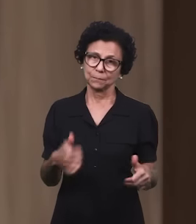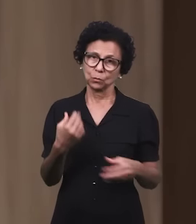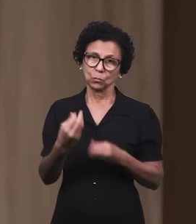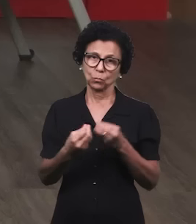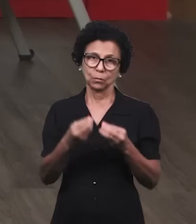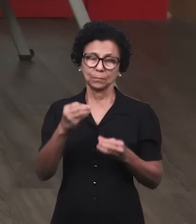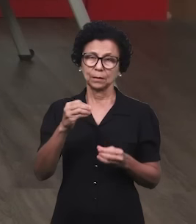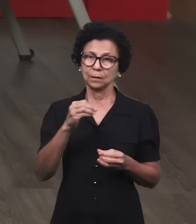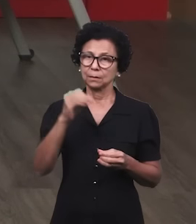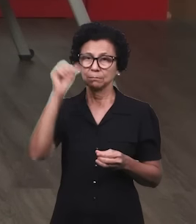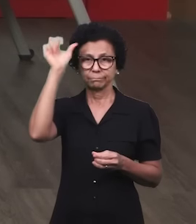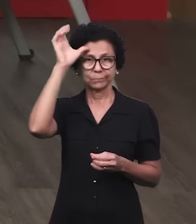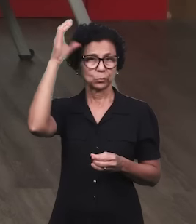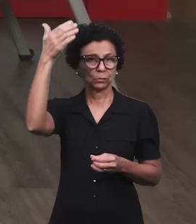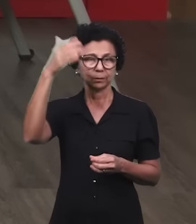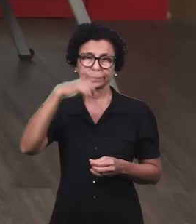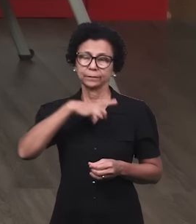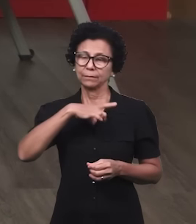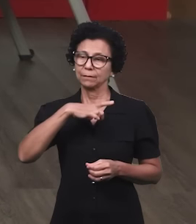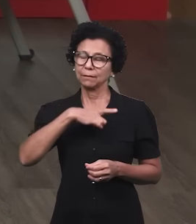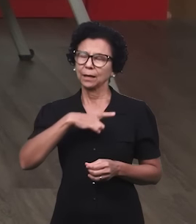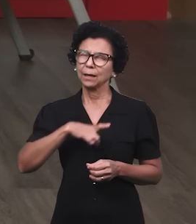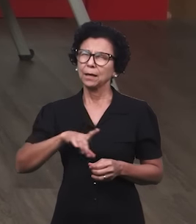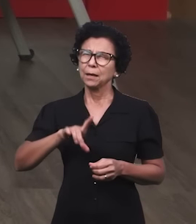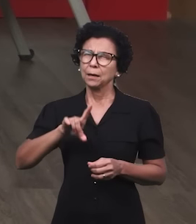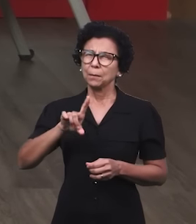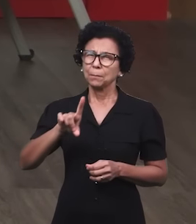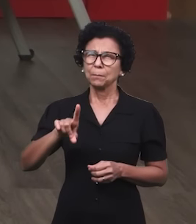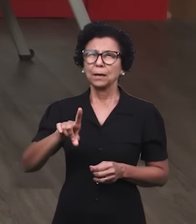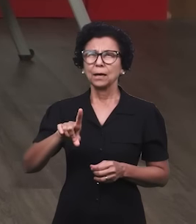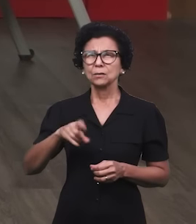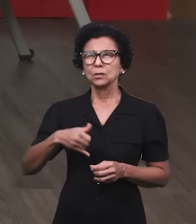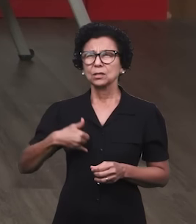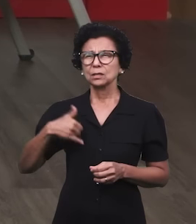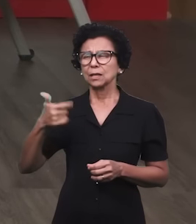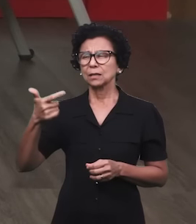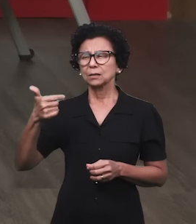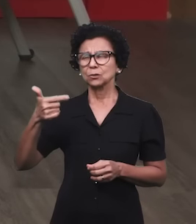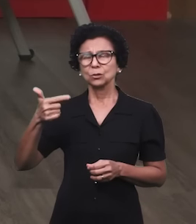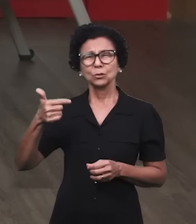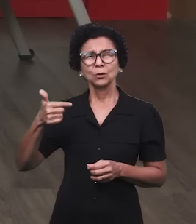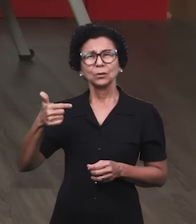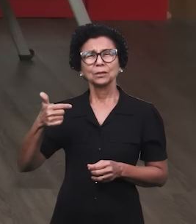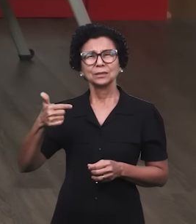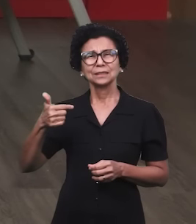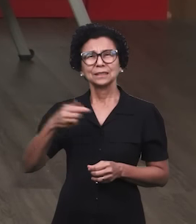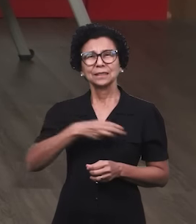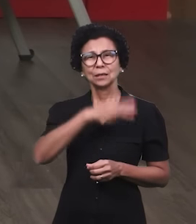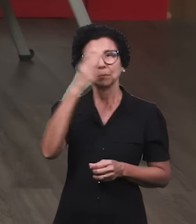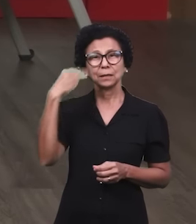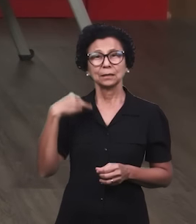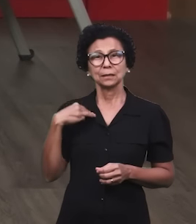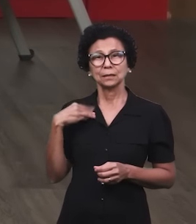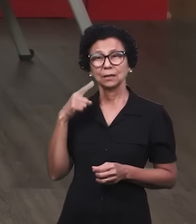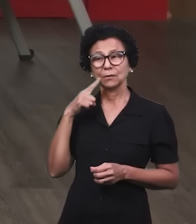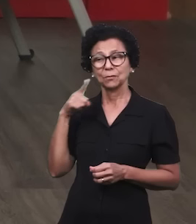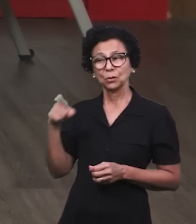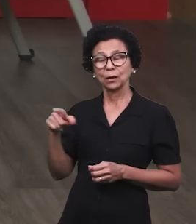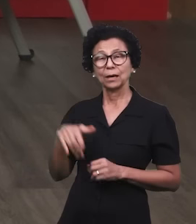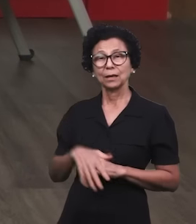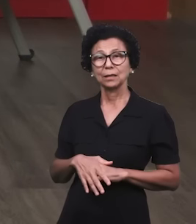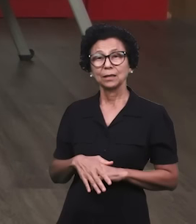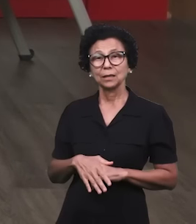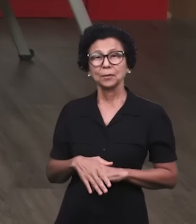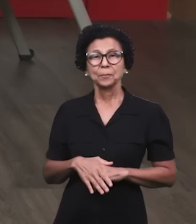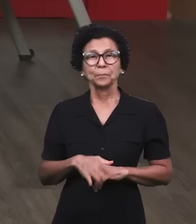essa expressão ela usou, se não me engano, foi quando ele tinha 12 anos e estava pregando aos doutores lá no templo, né? Isso. E ela